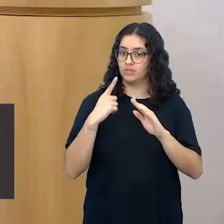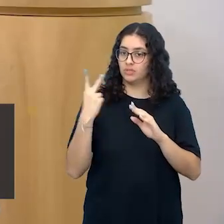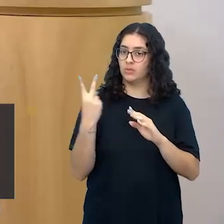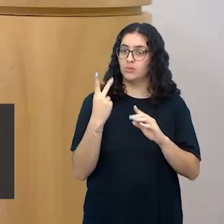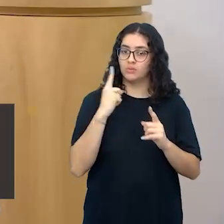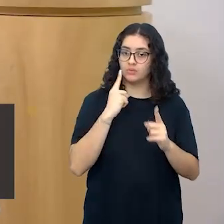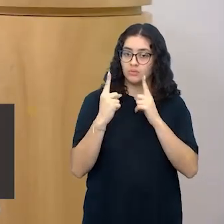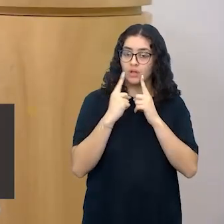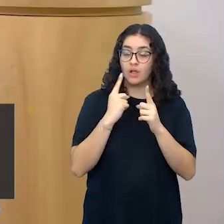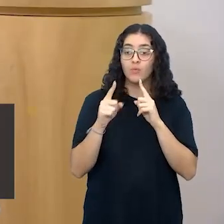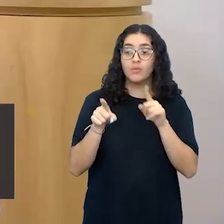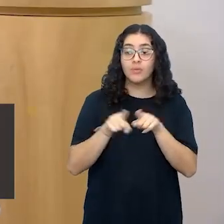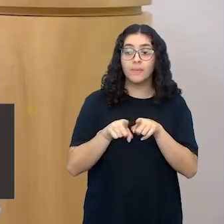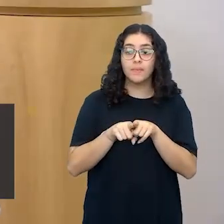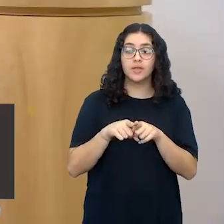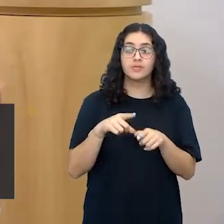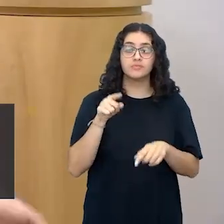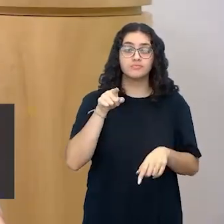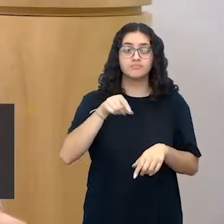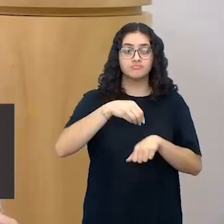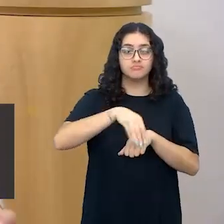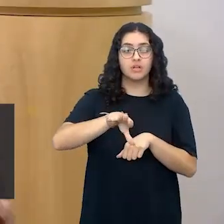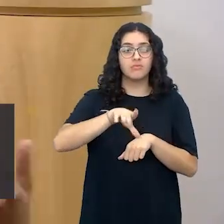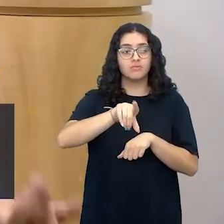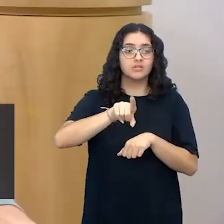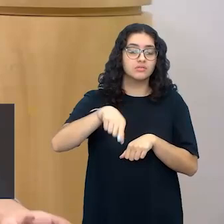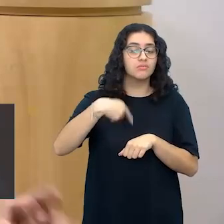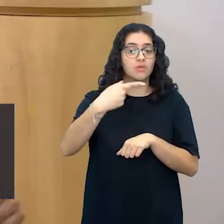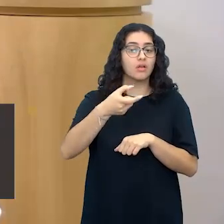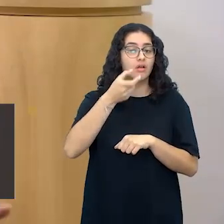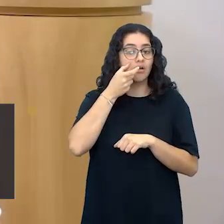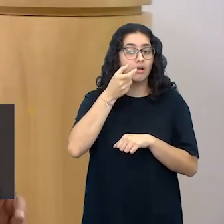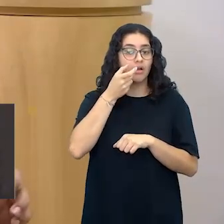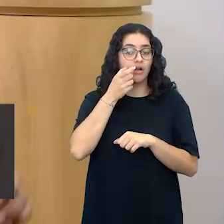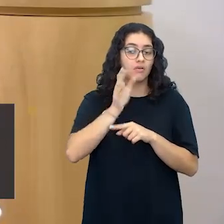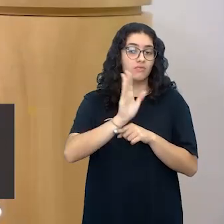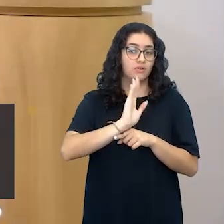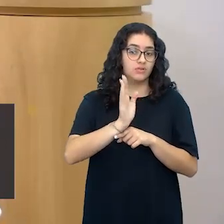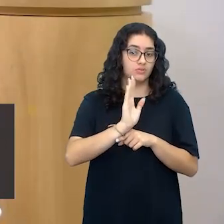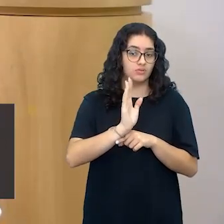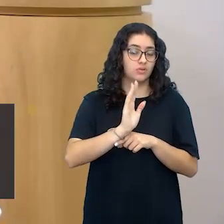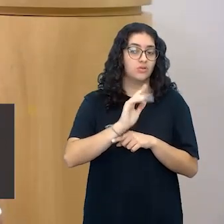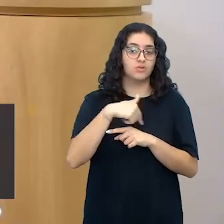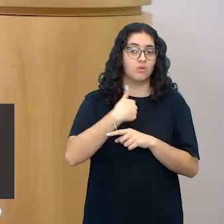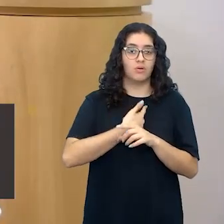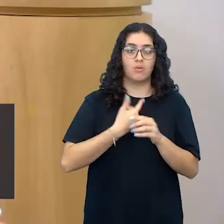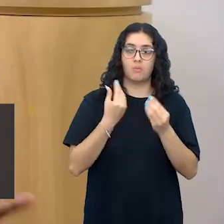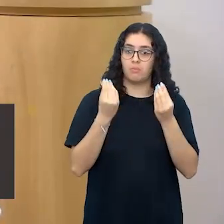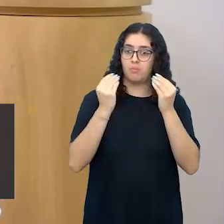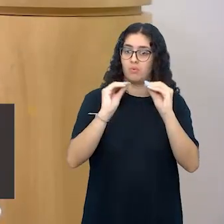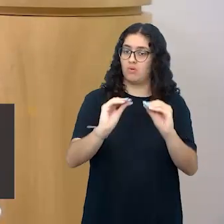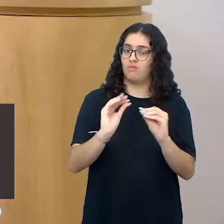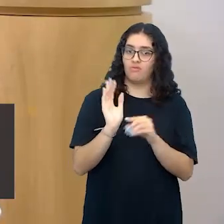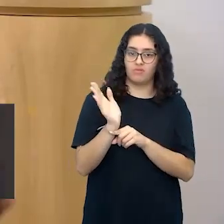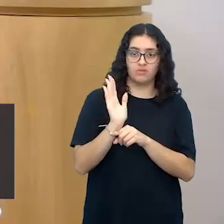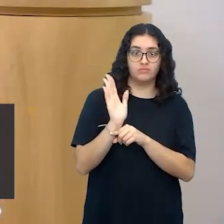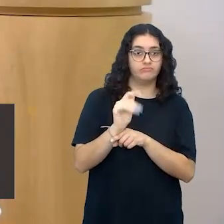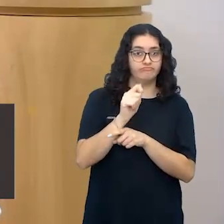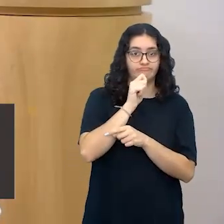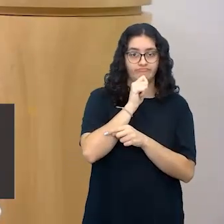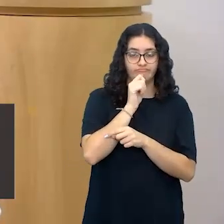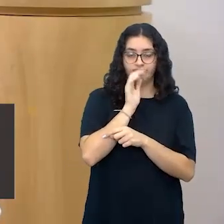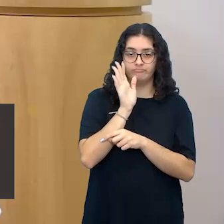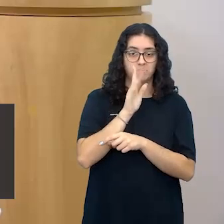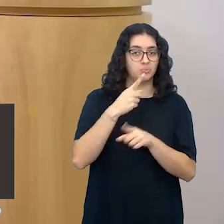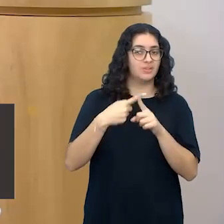como sugestão, né, como dica para que vocês depois assistam ao vídeo. A gente não vai esgotar o vídeo aqui, nós não passaremos o vídeo, até por